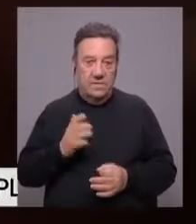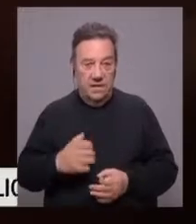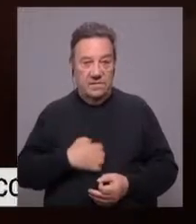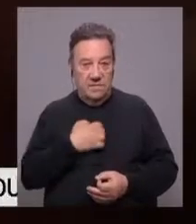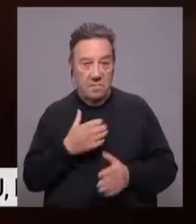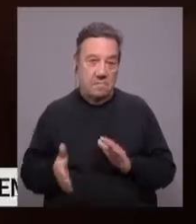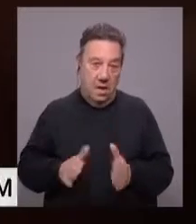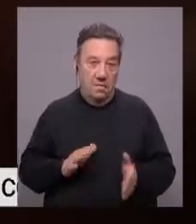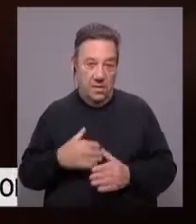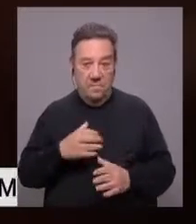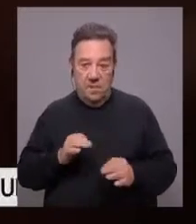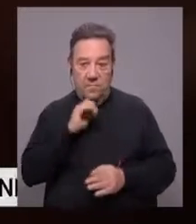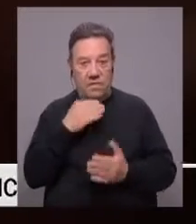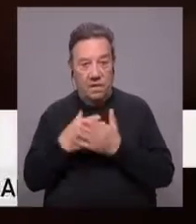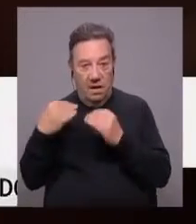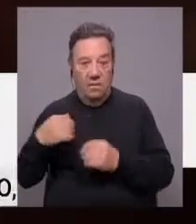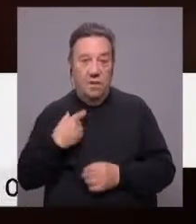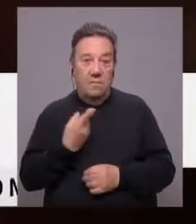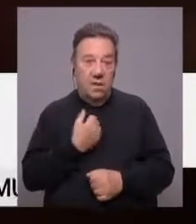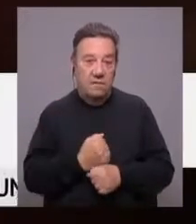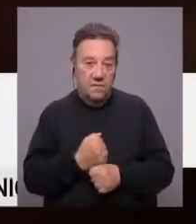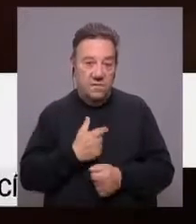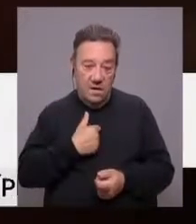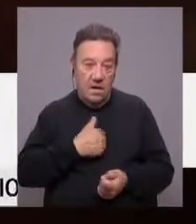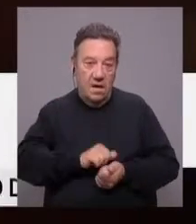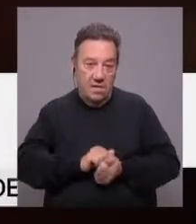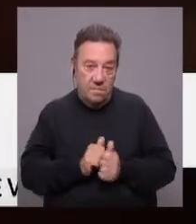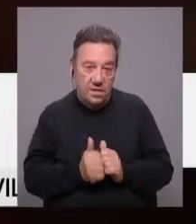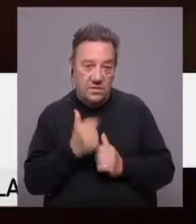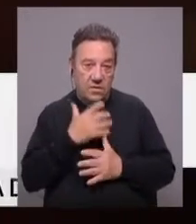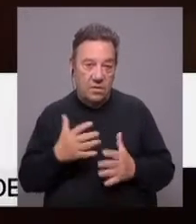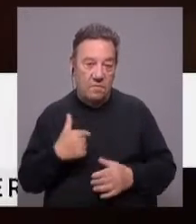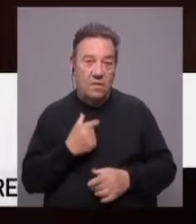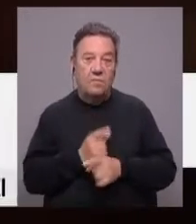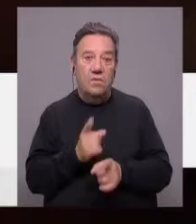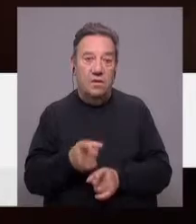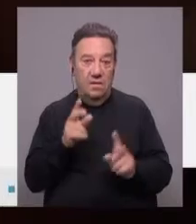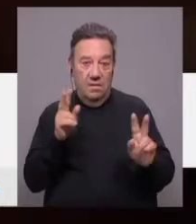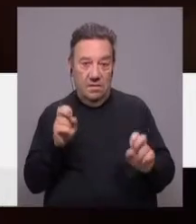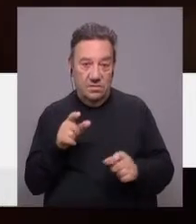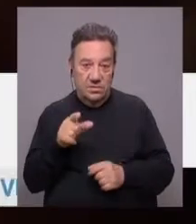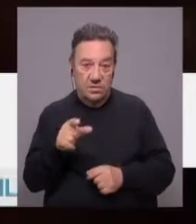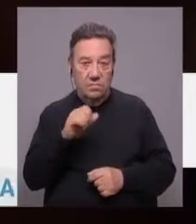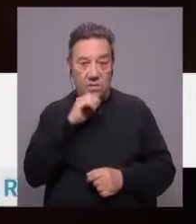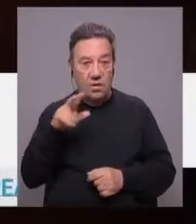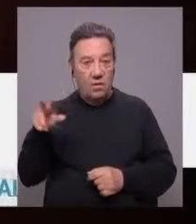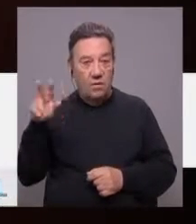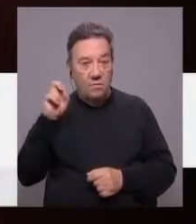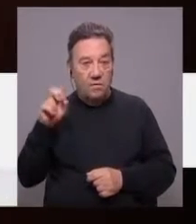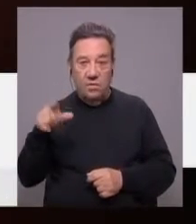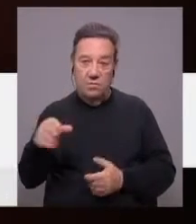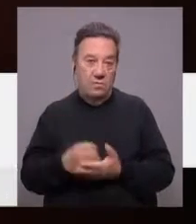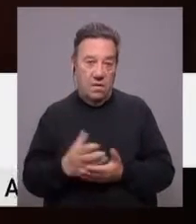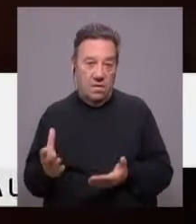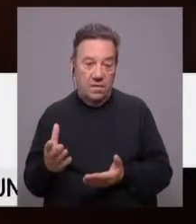mais ou menos preparado para lhes dar aulas. Tive que fazer uma adaptação enorme, porque a questão de ouvir não